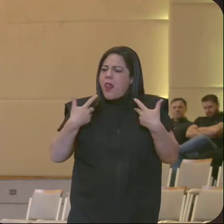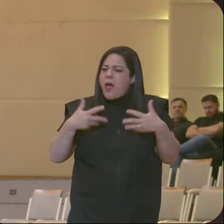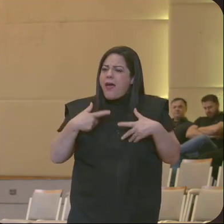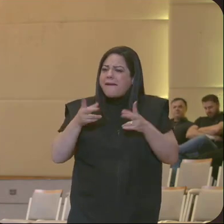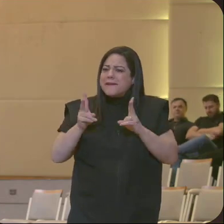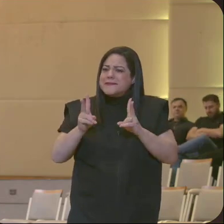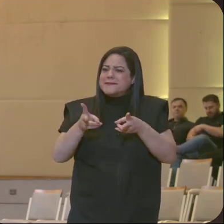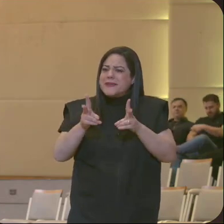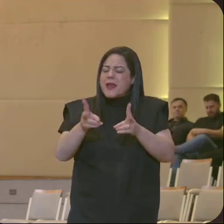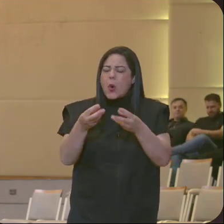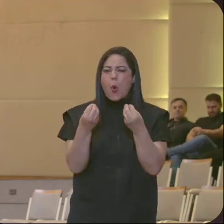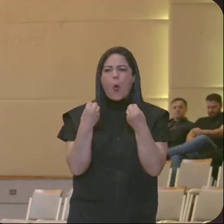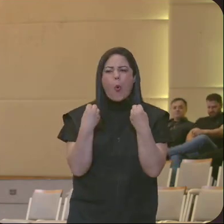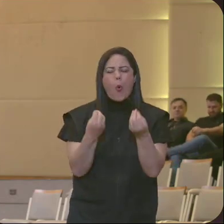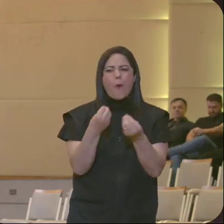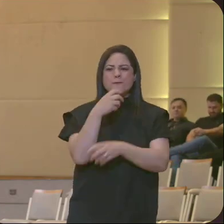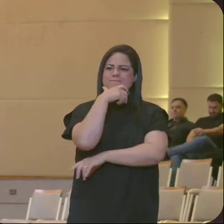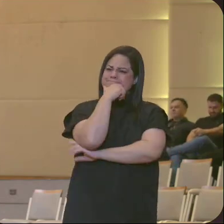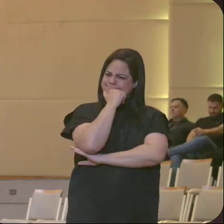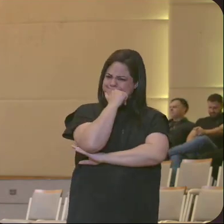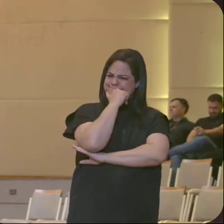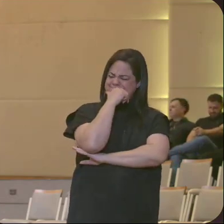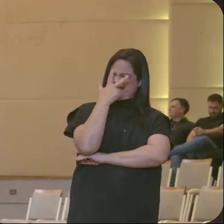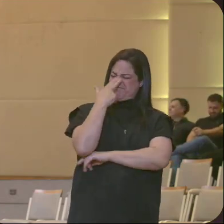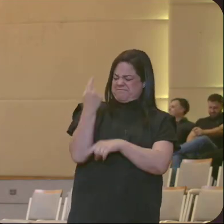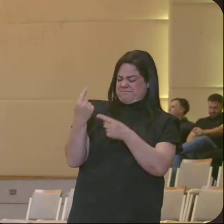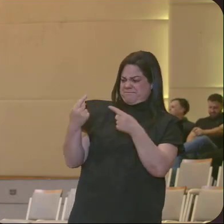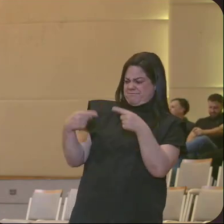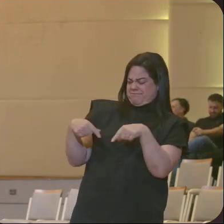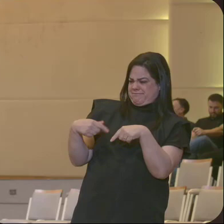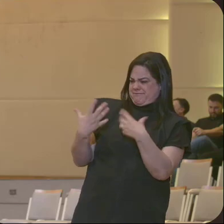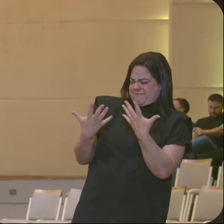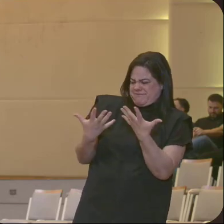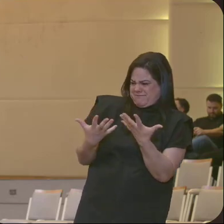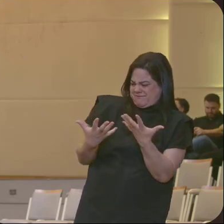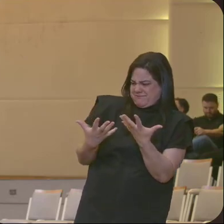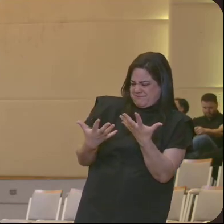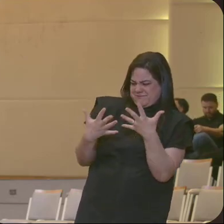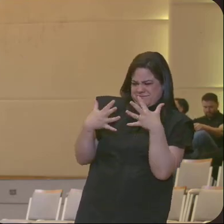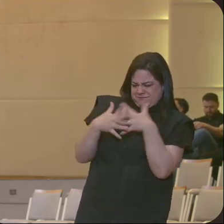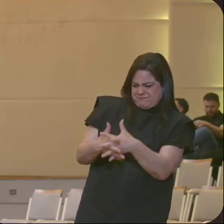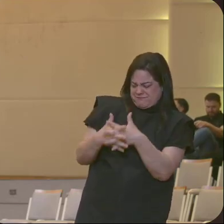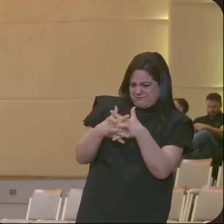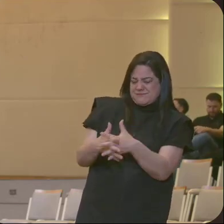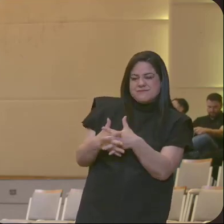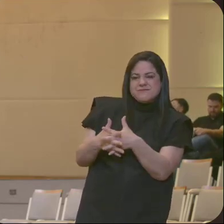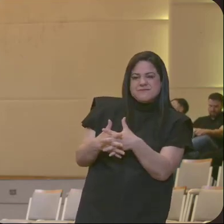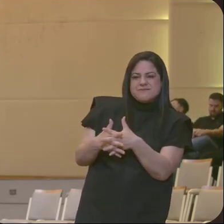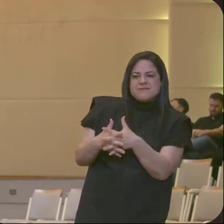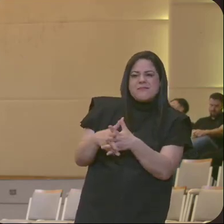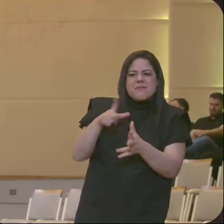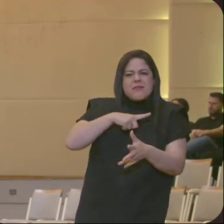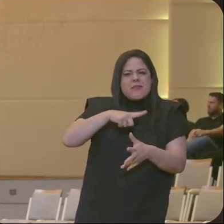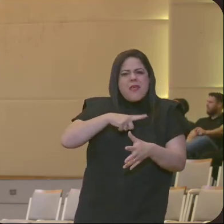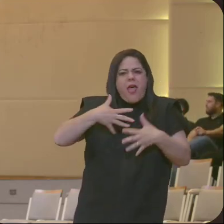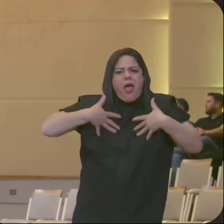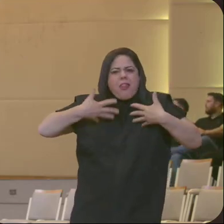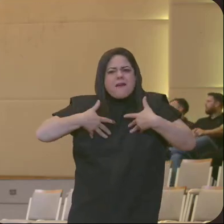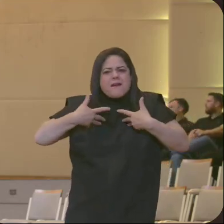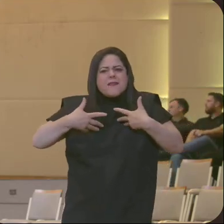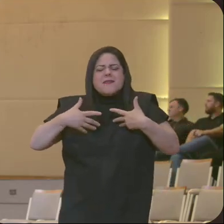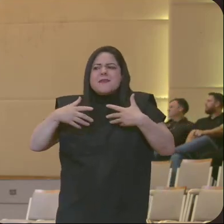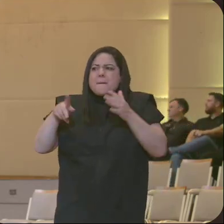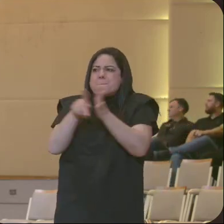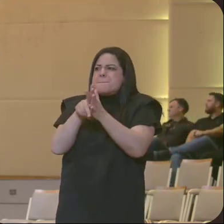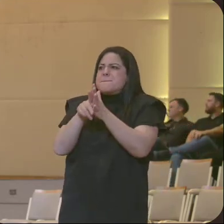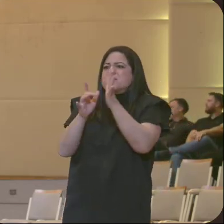então de alegria? Não parece um contrassenso? Parece um contrassenso. viver a alegria de Cristo em meio